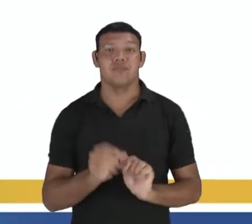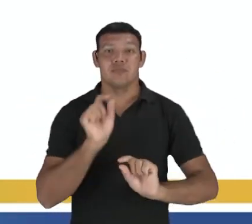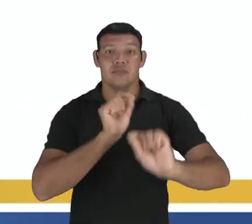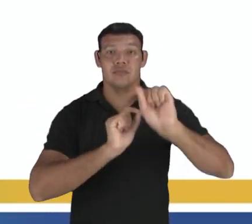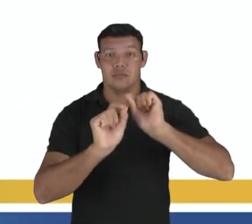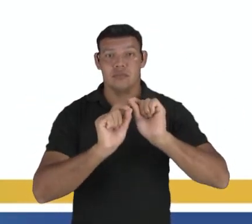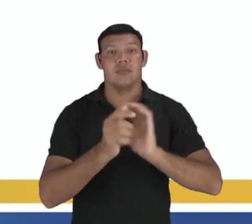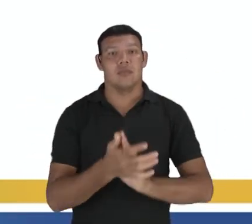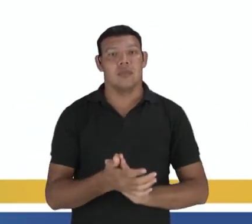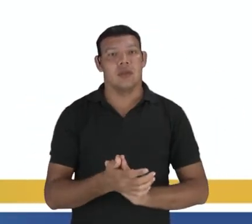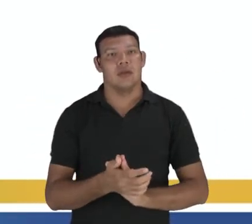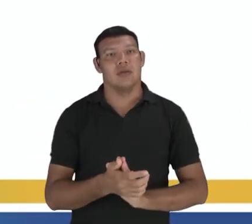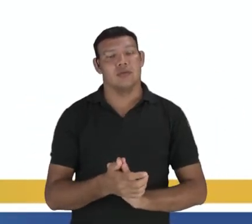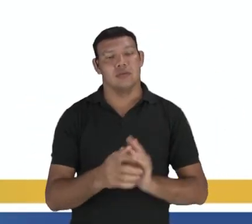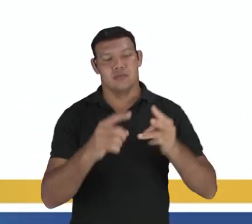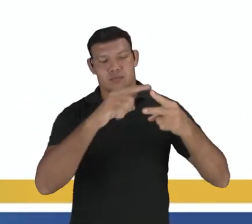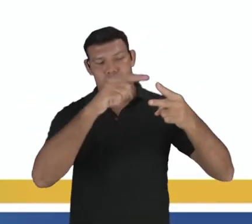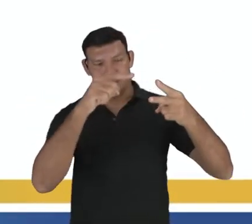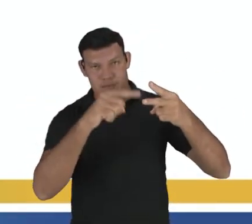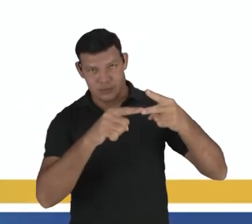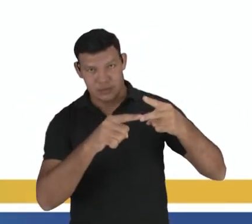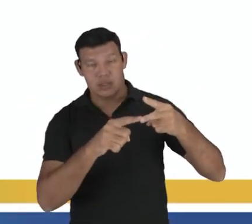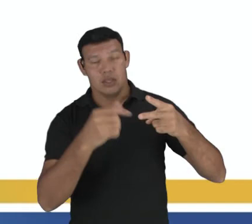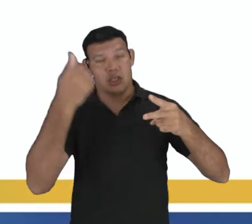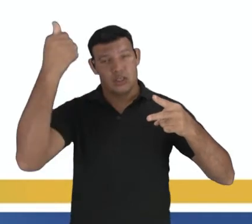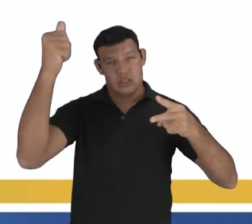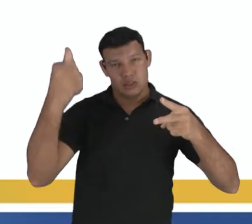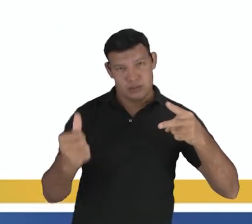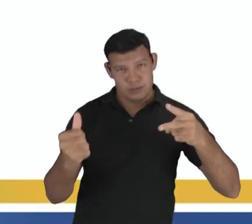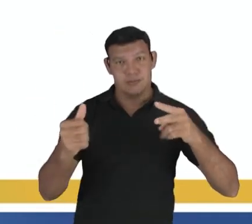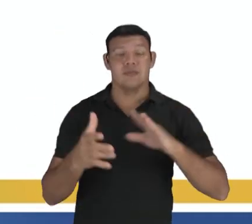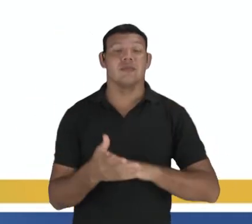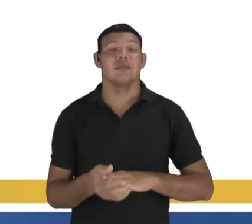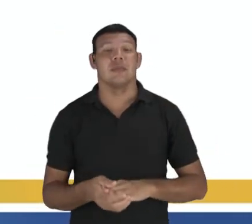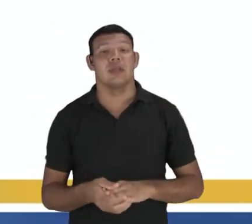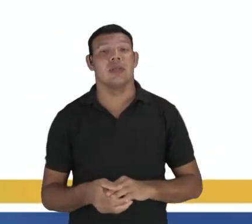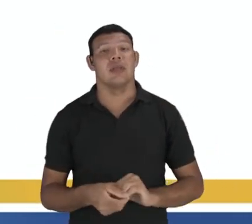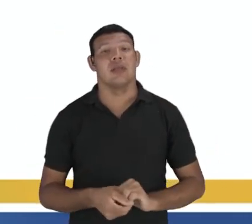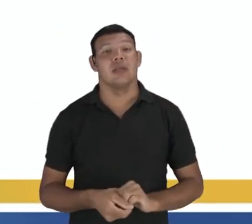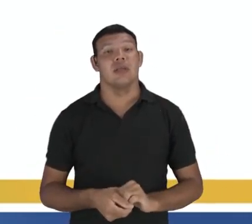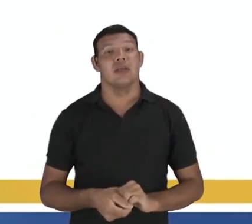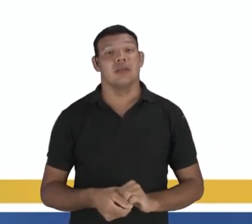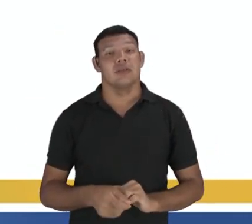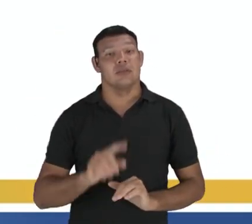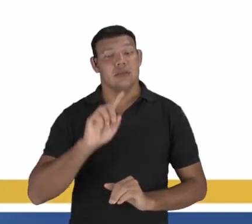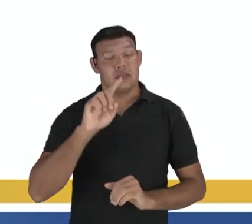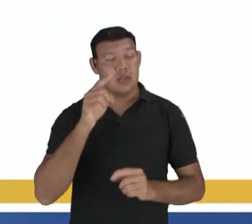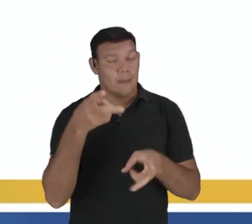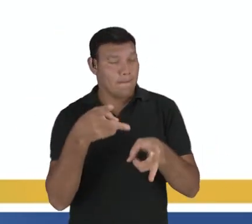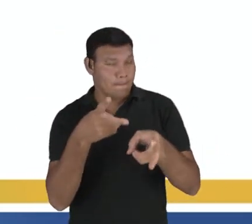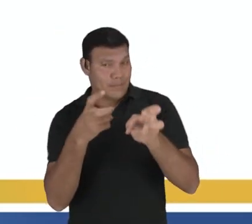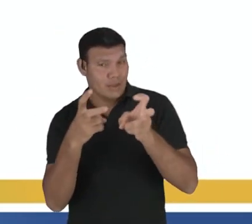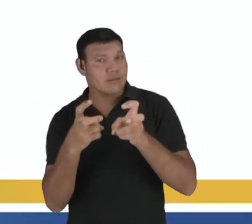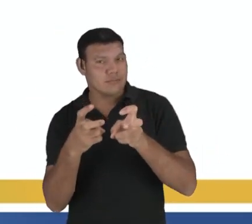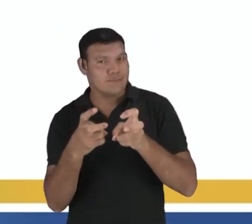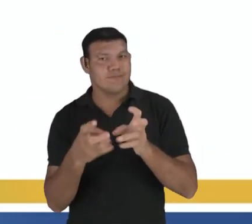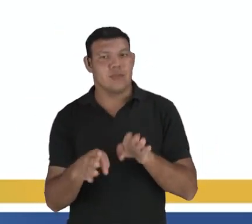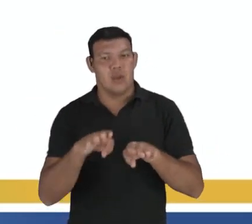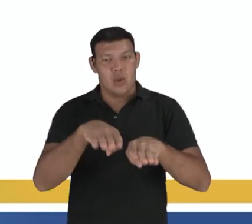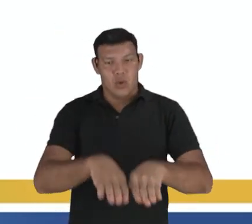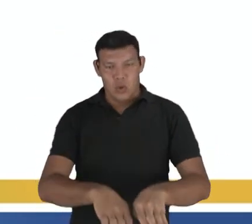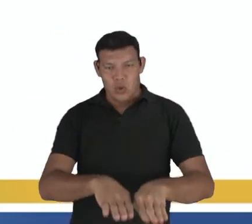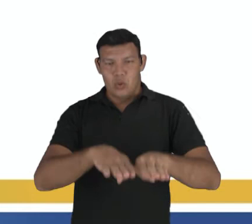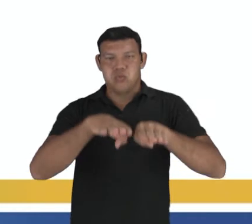seja, nós vamos ter duas situações e vamos analisar cada uma delas, e vocês irão perceber se elas